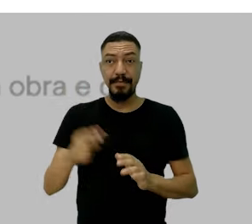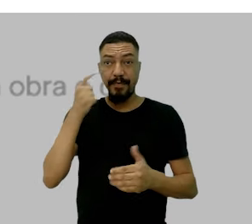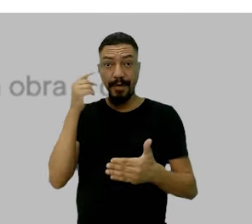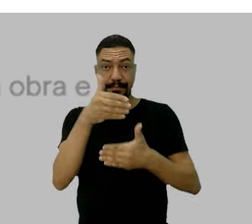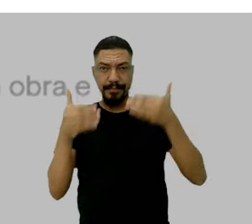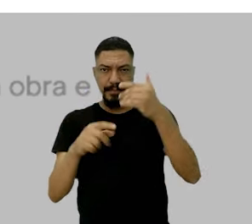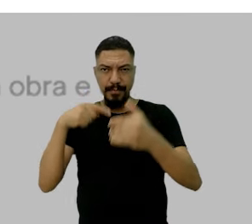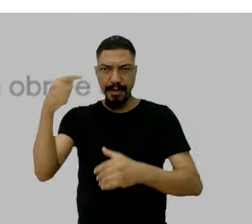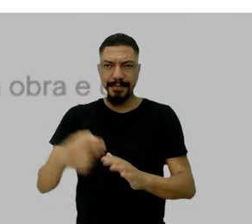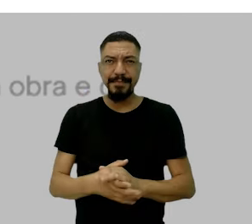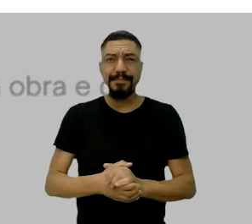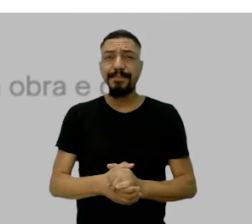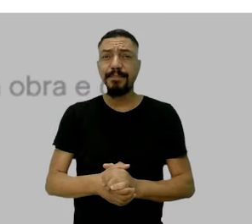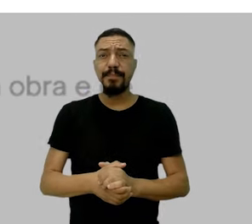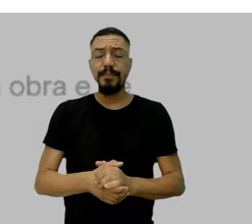próximo, por favor?